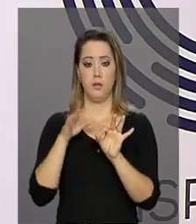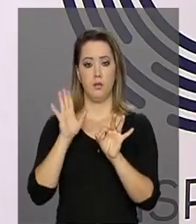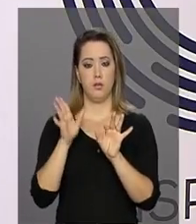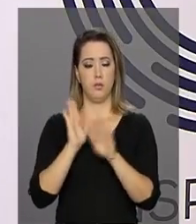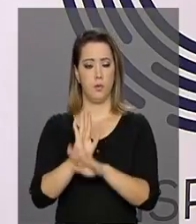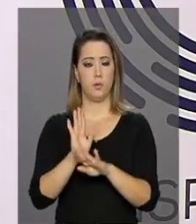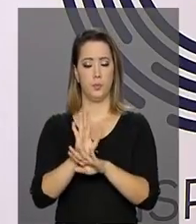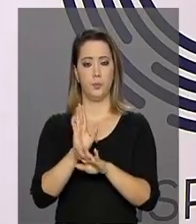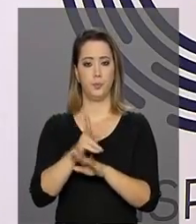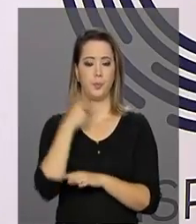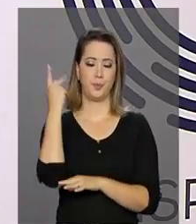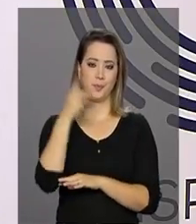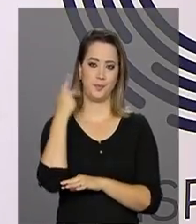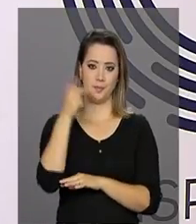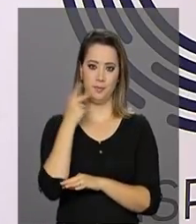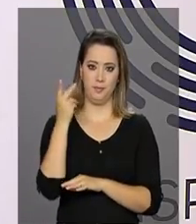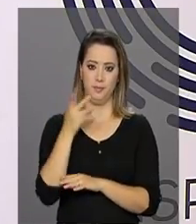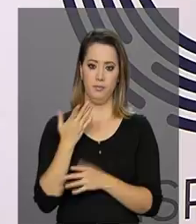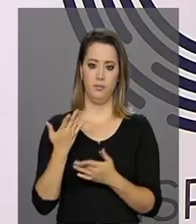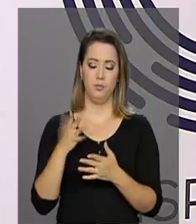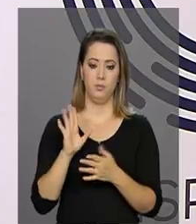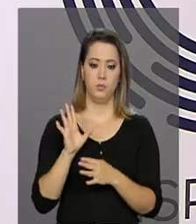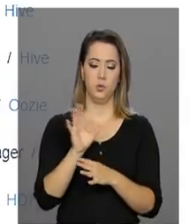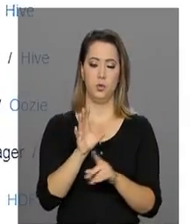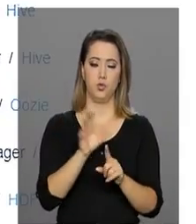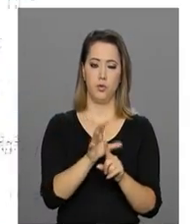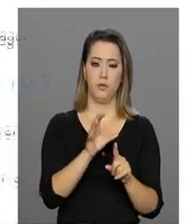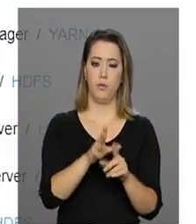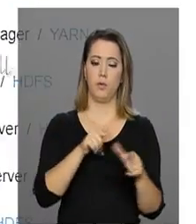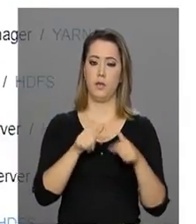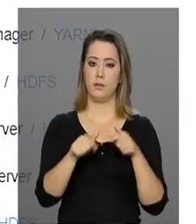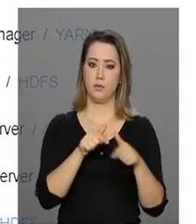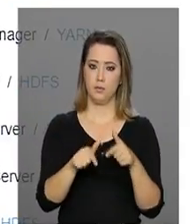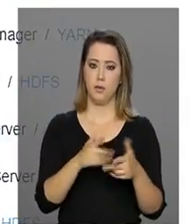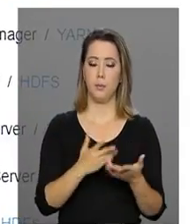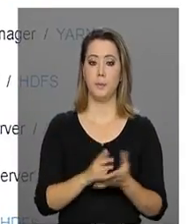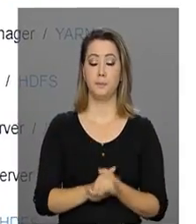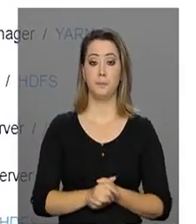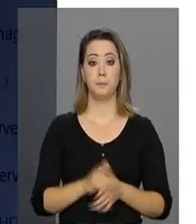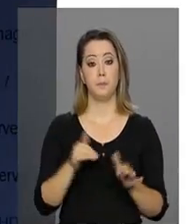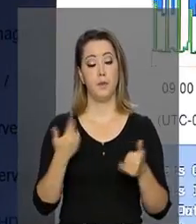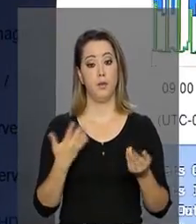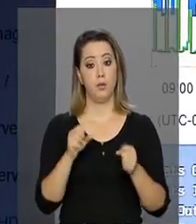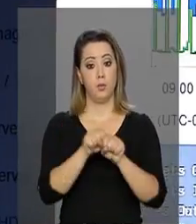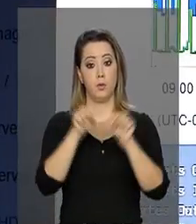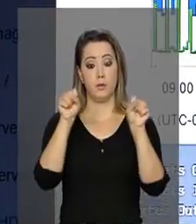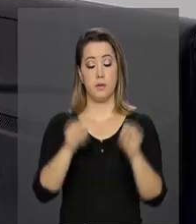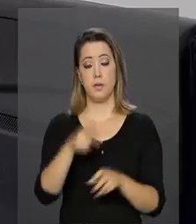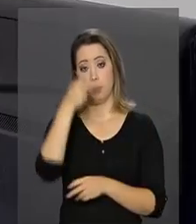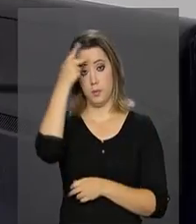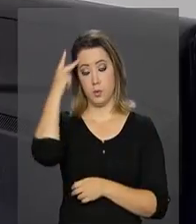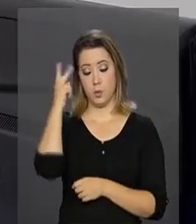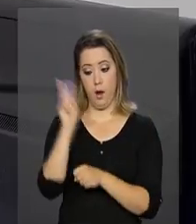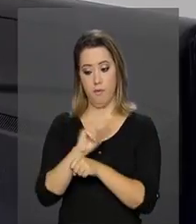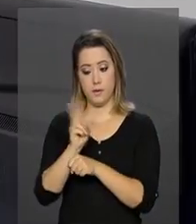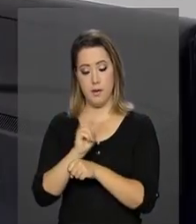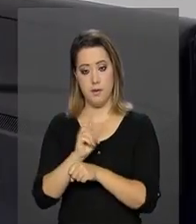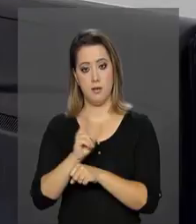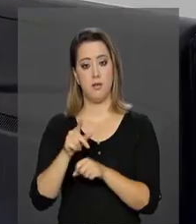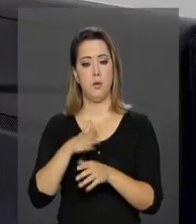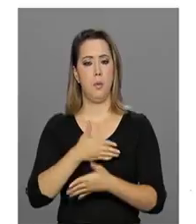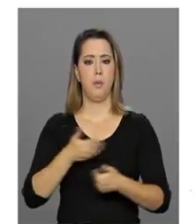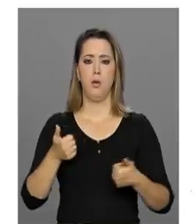auxiliar nas políticas públicas de intervenção no mundo do trabalho com o sistema o trabalho do auditor fiscal terá mais